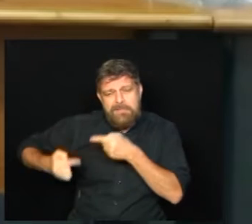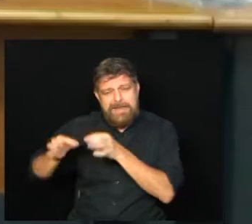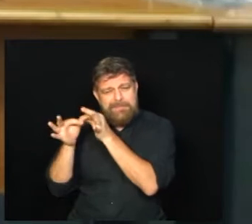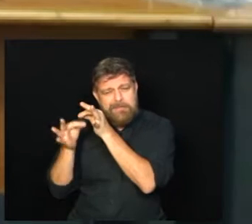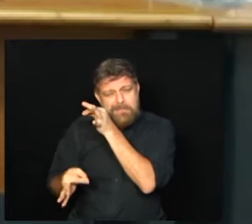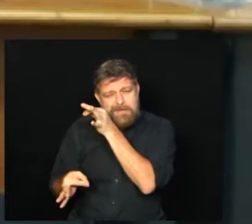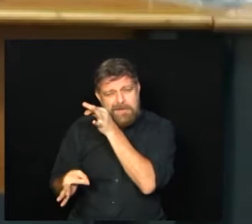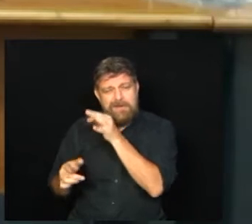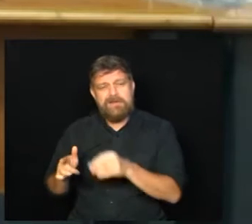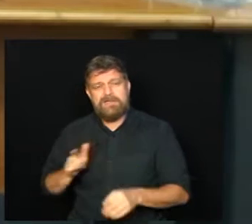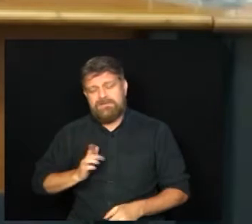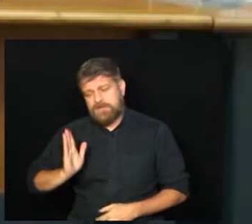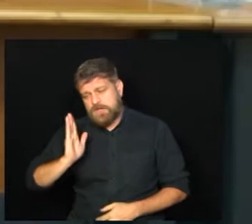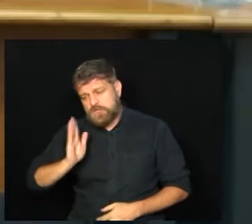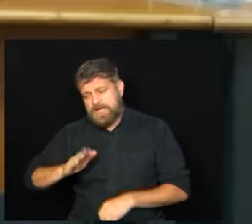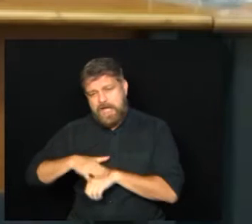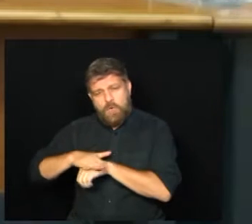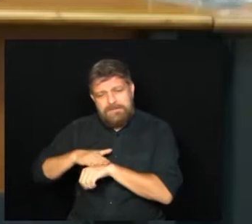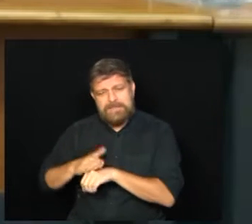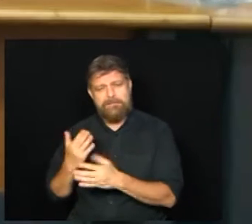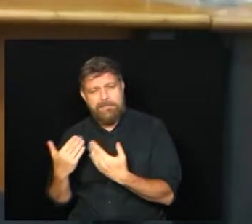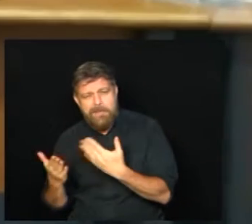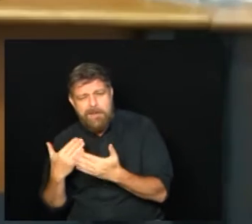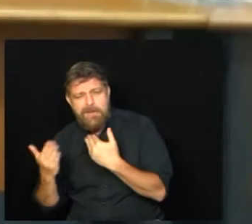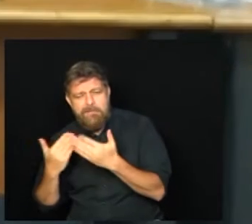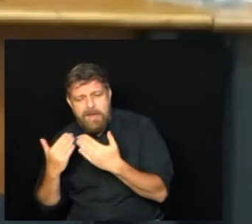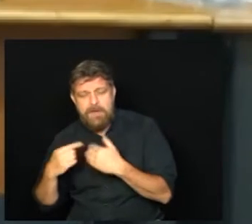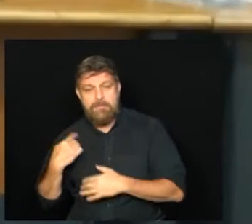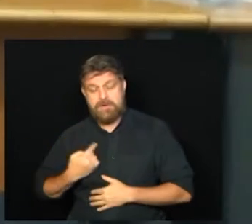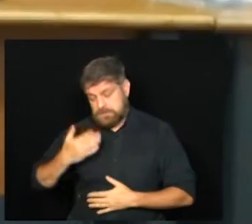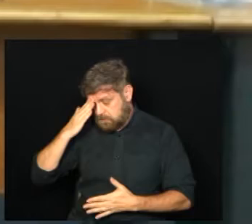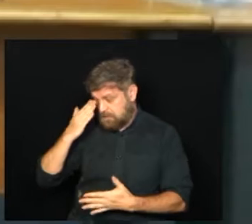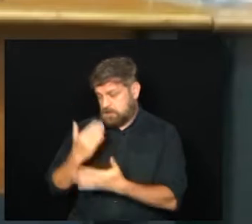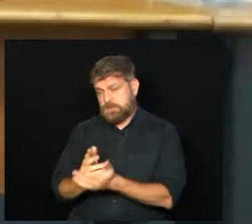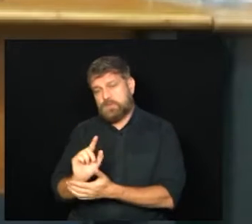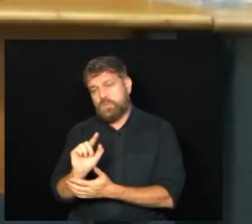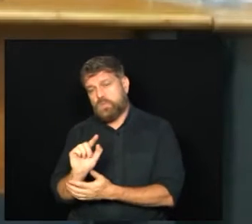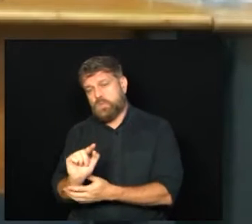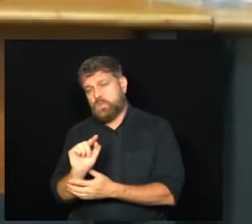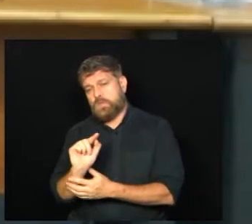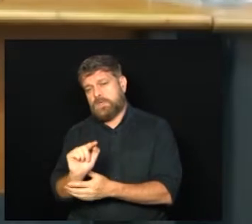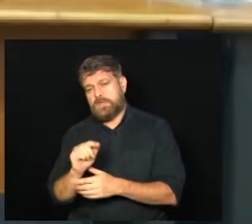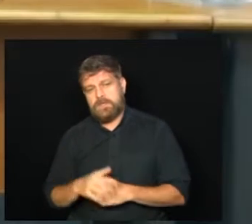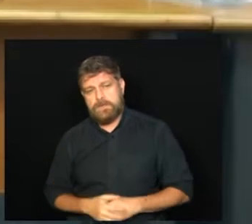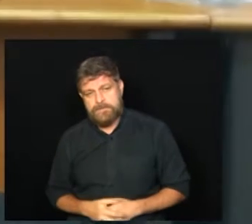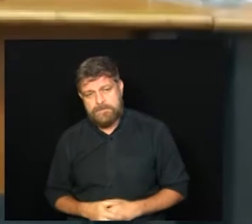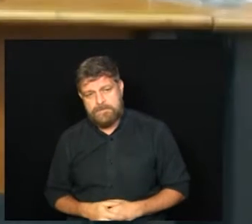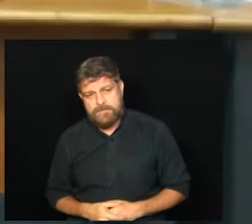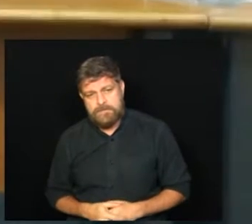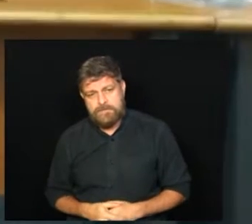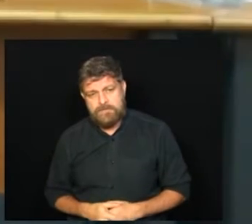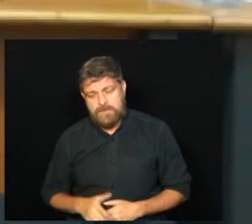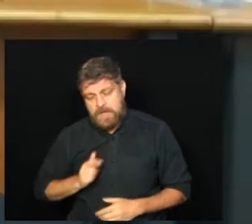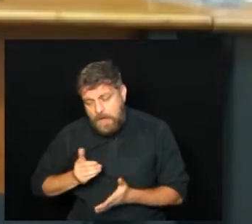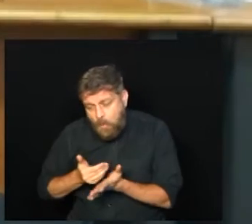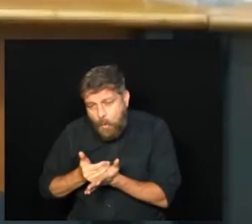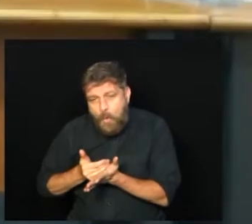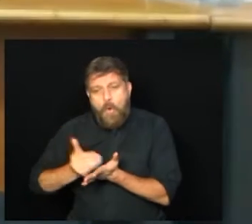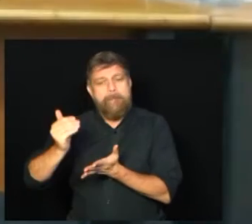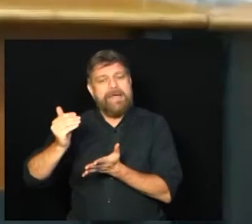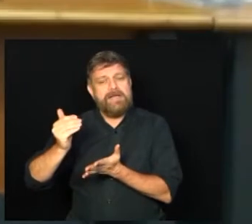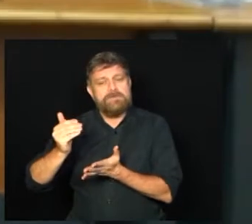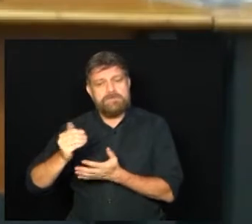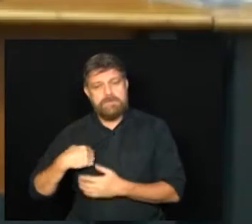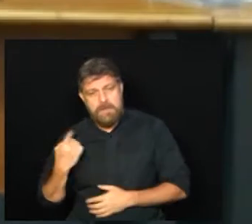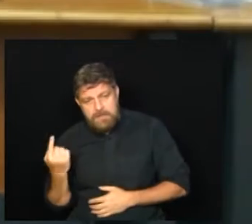um debate longo, né? Mas eu acredito muito que é um pontapé inicial